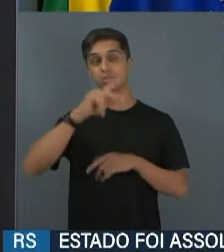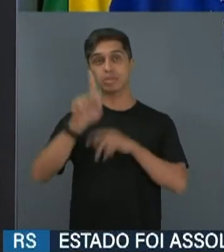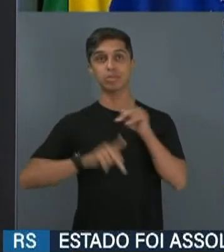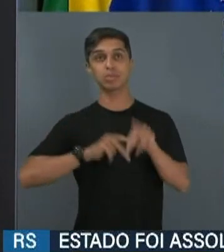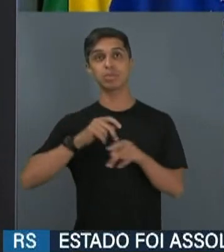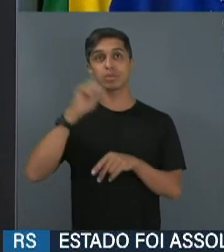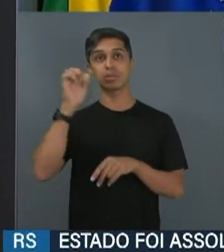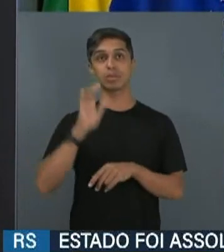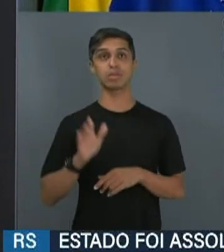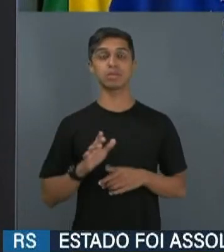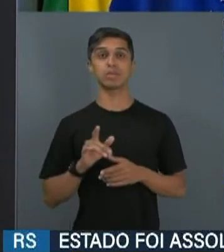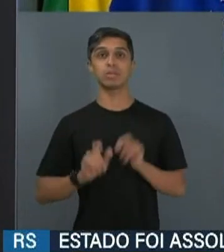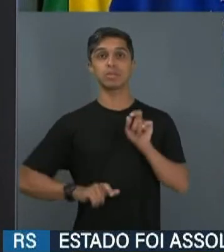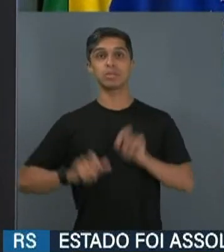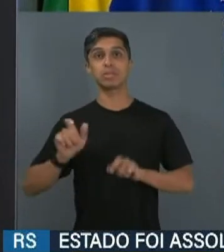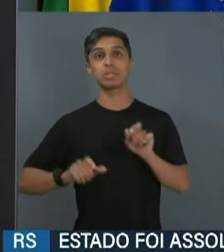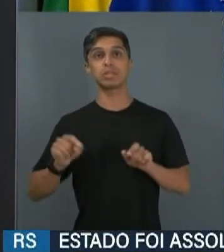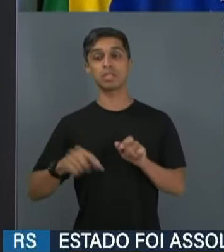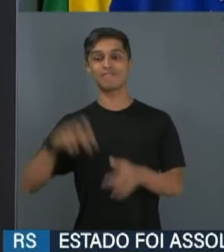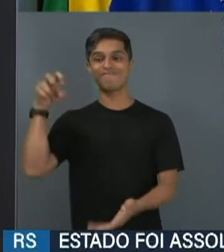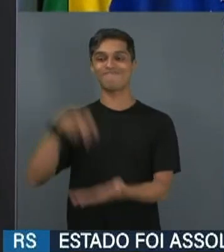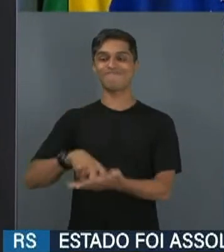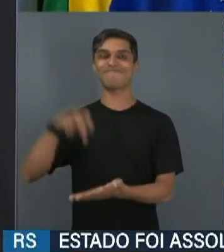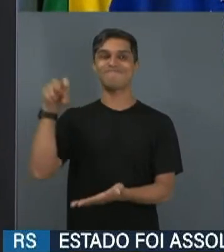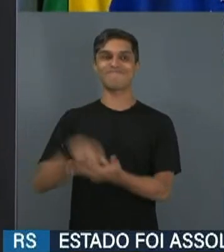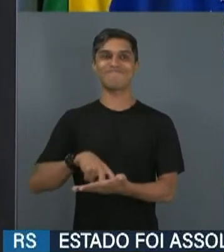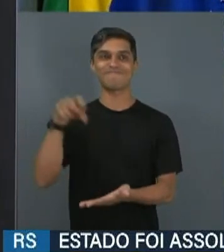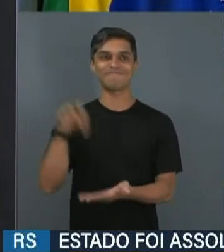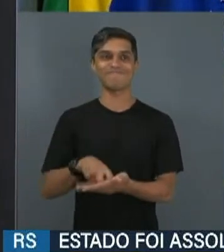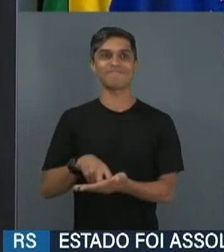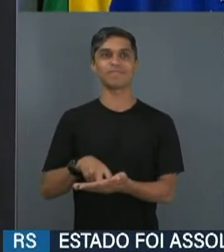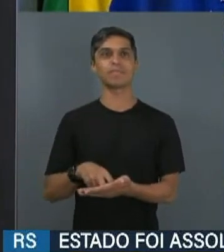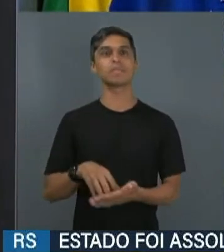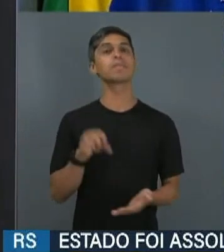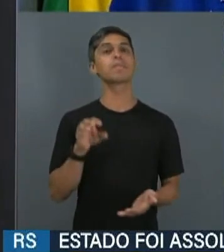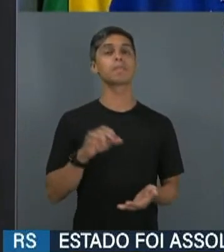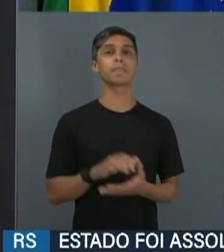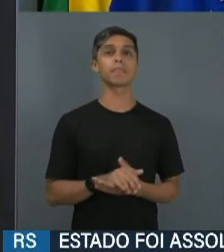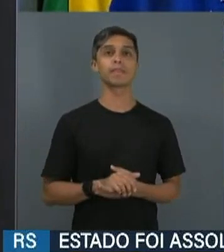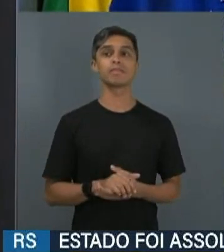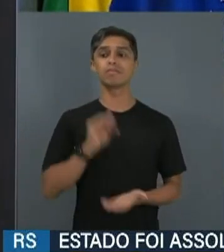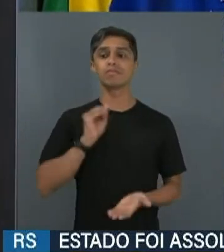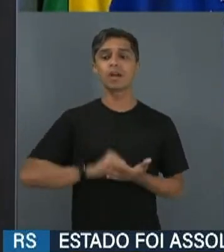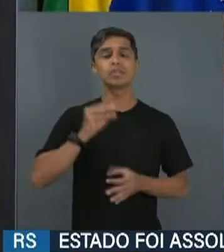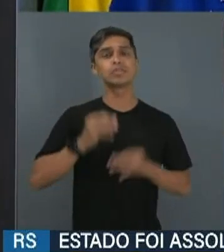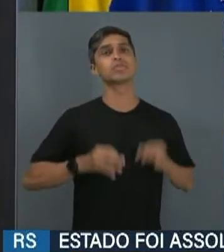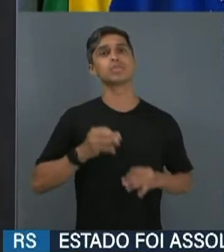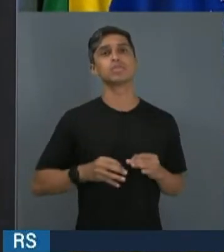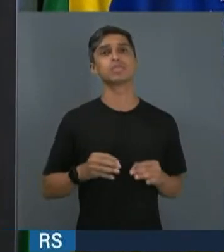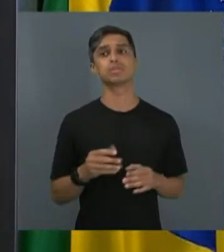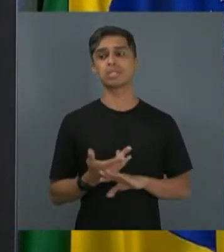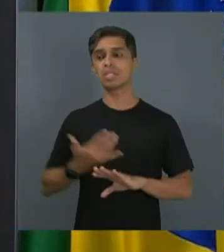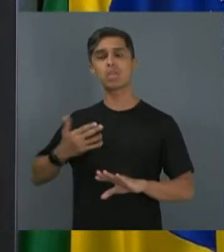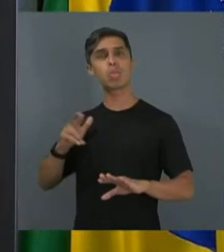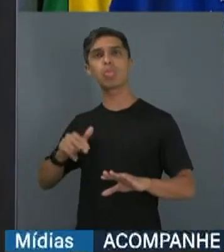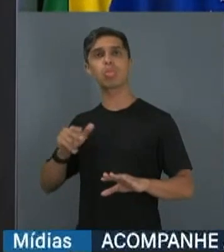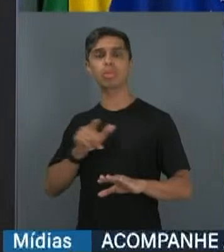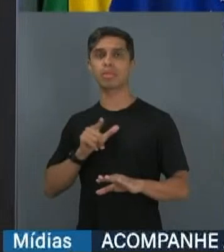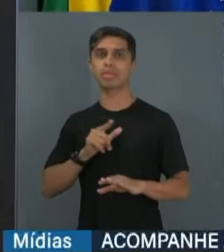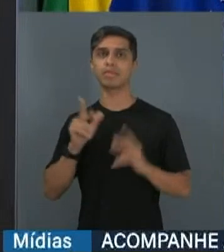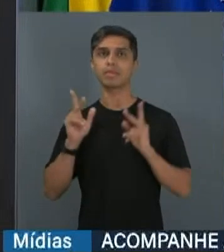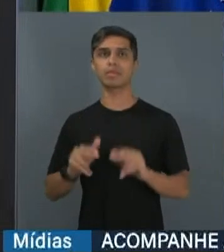brasileiros sendo penalizados, injustiçados em algo sem precedentes na história,